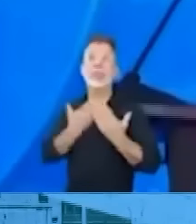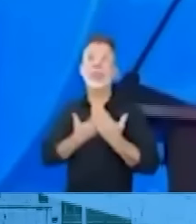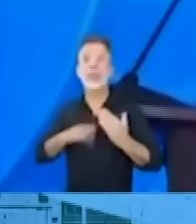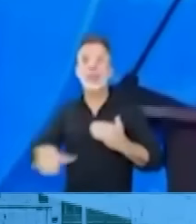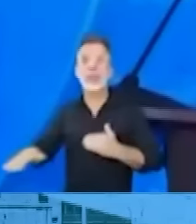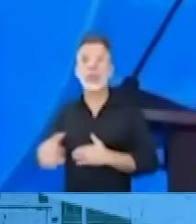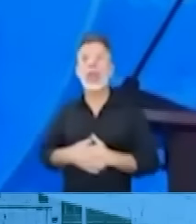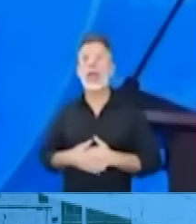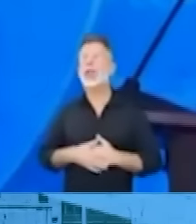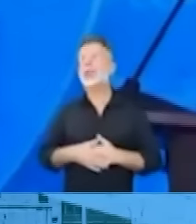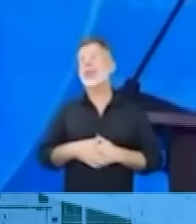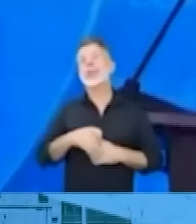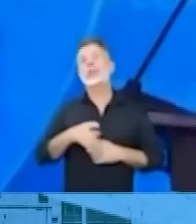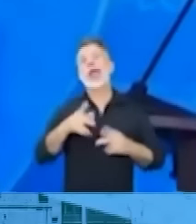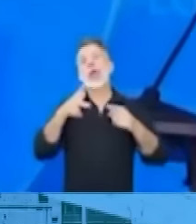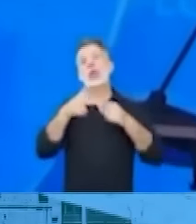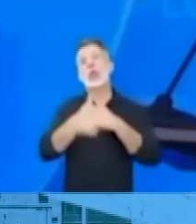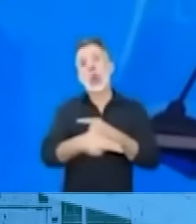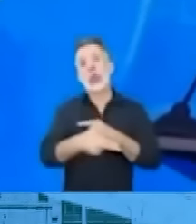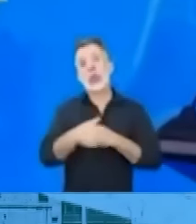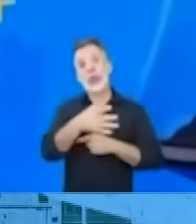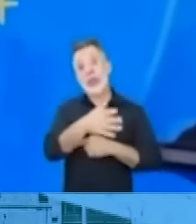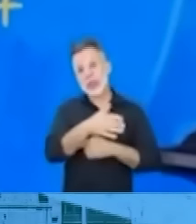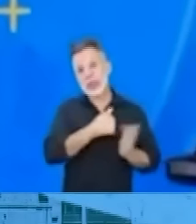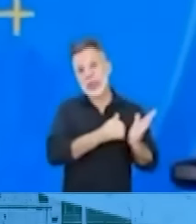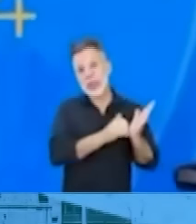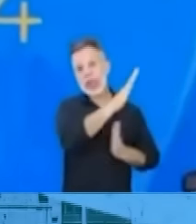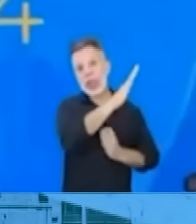está excluído do debate.